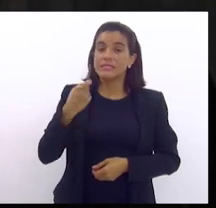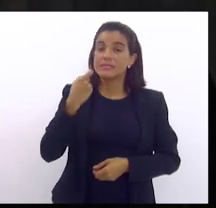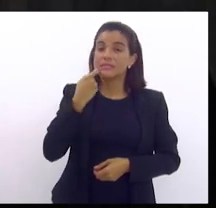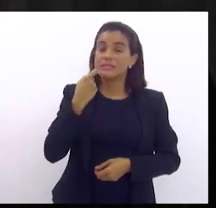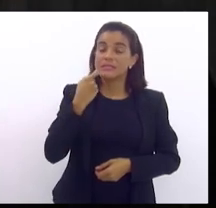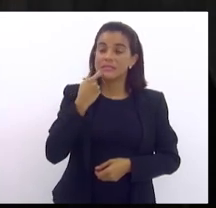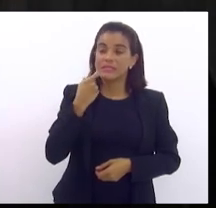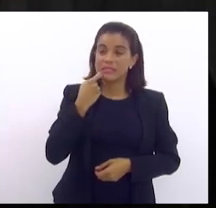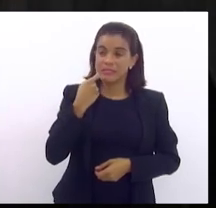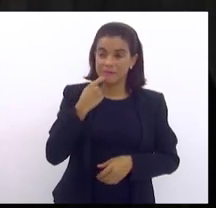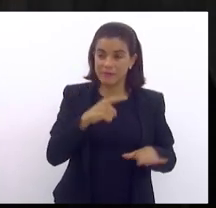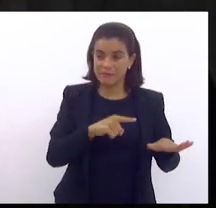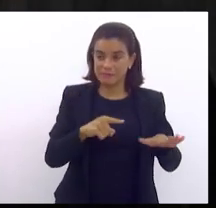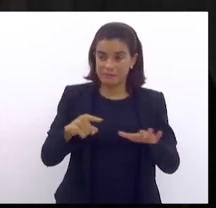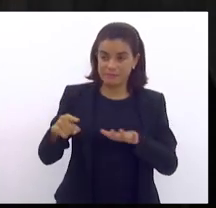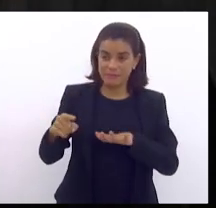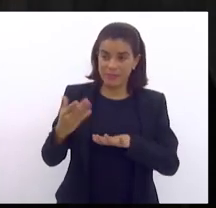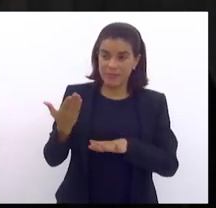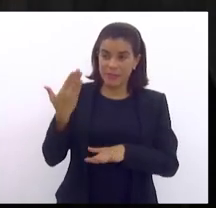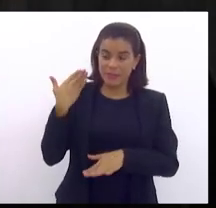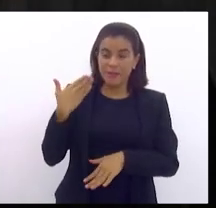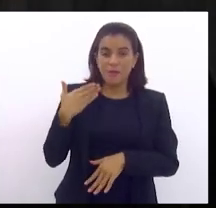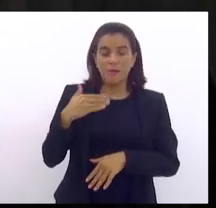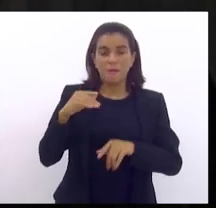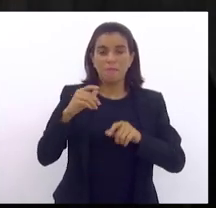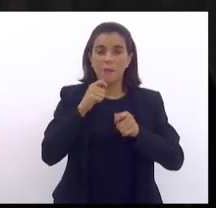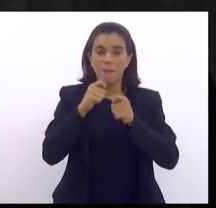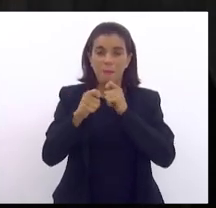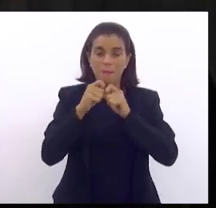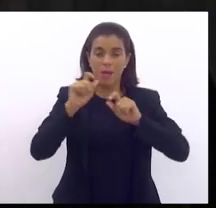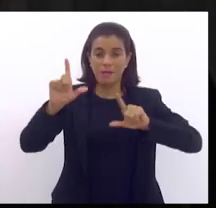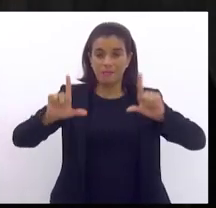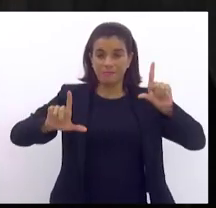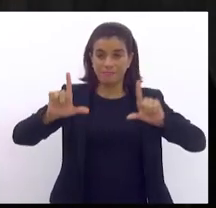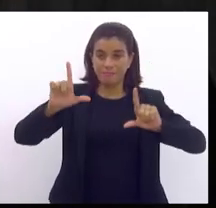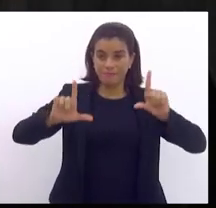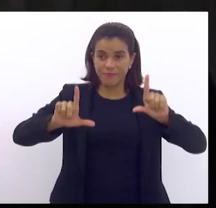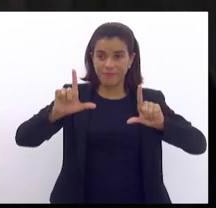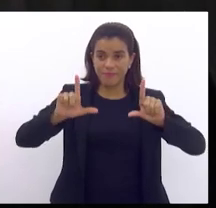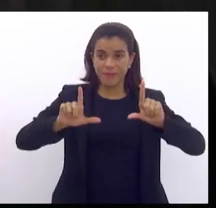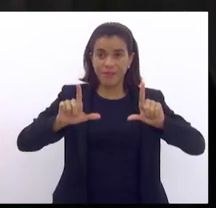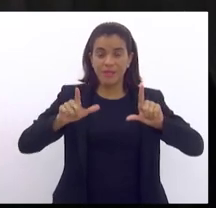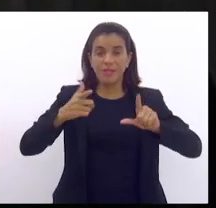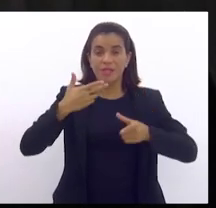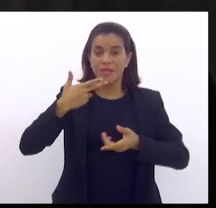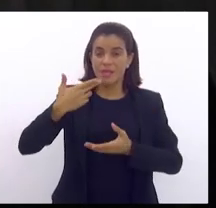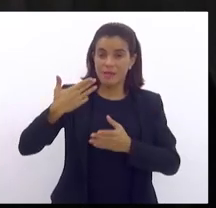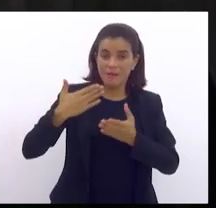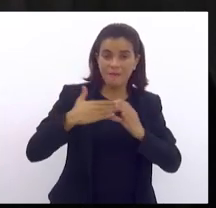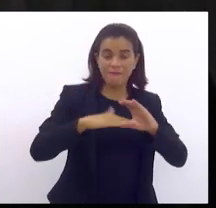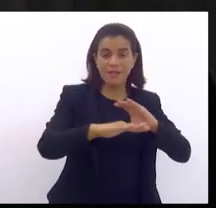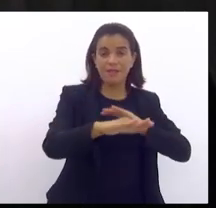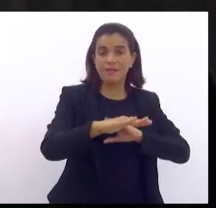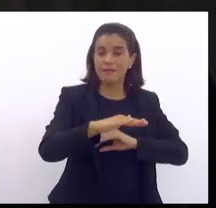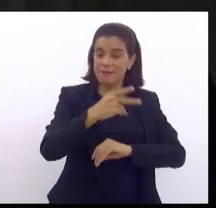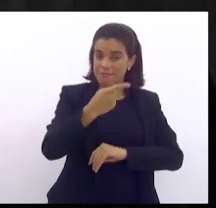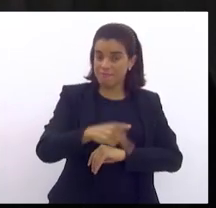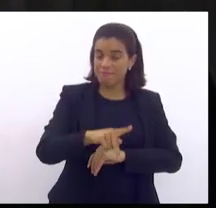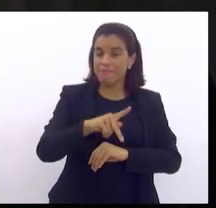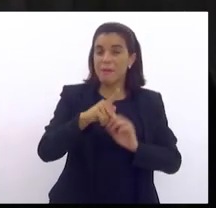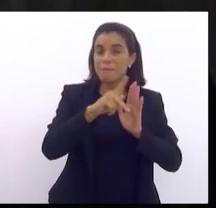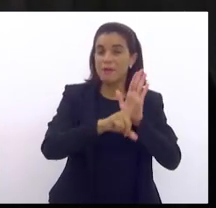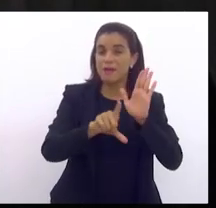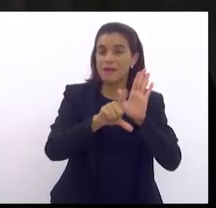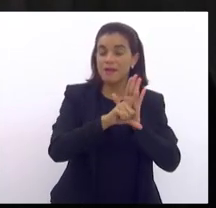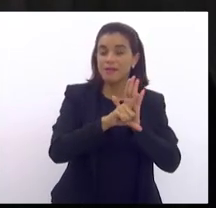sexta-feira, falando na TV, dizendo que enviaria para casa o projeto de lei de criação